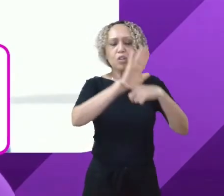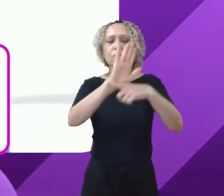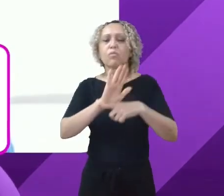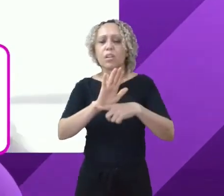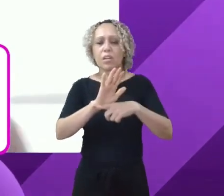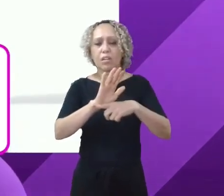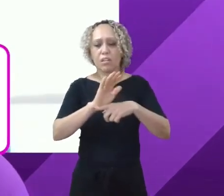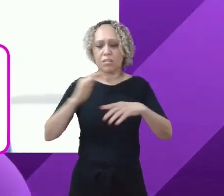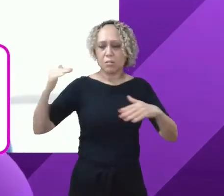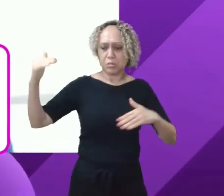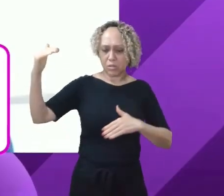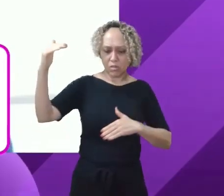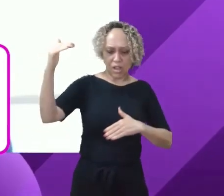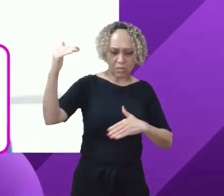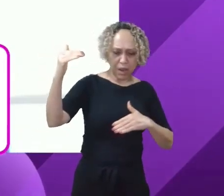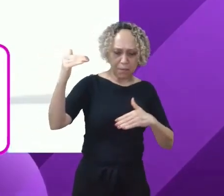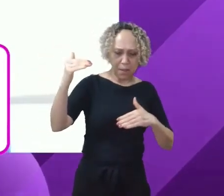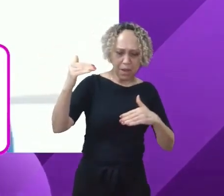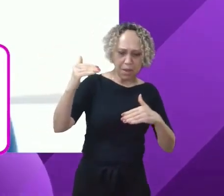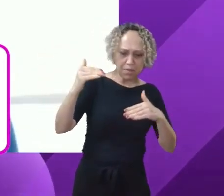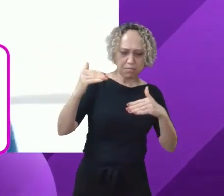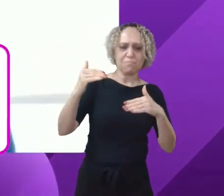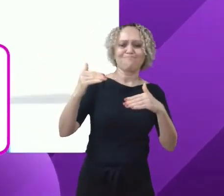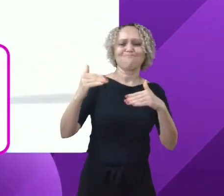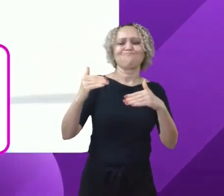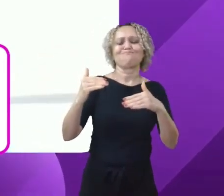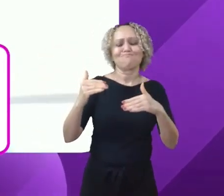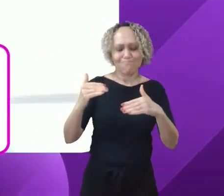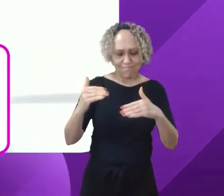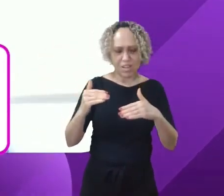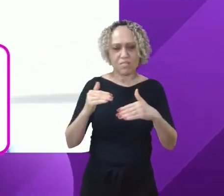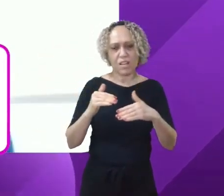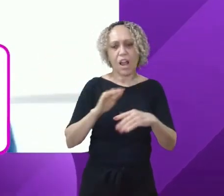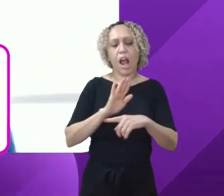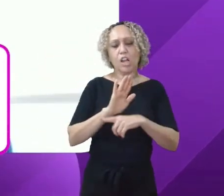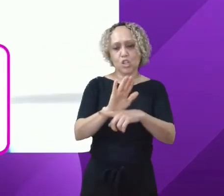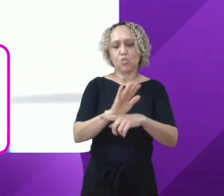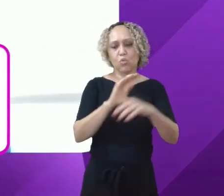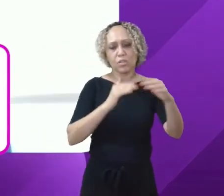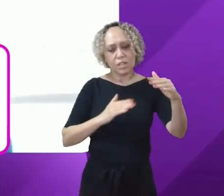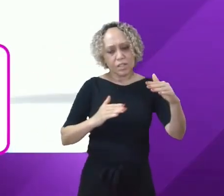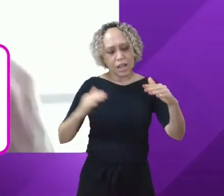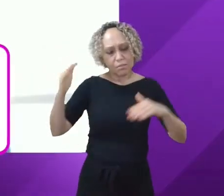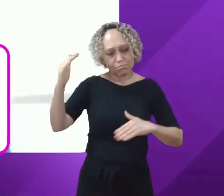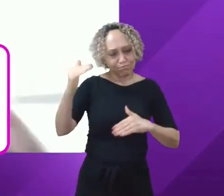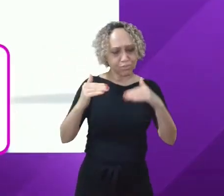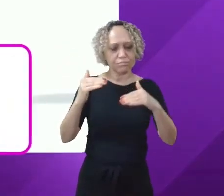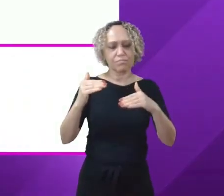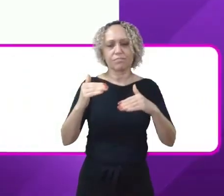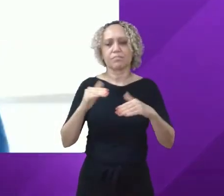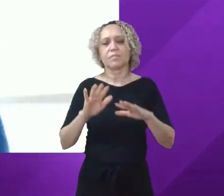desigualdades e do acesso a direitos por meio de políticas econômicas, políticas sociais. Por isso